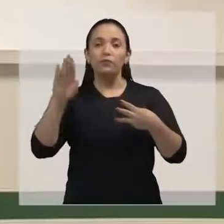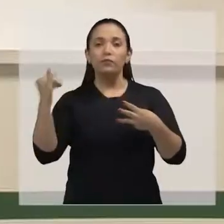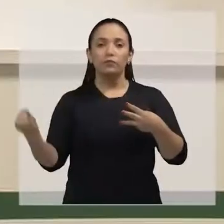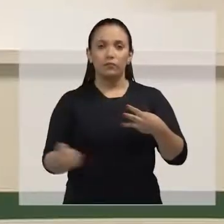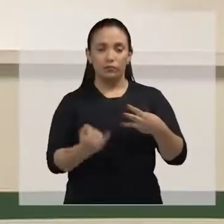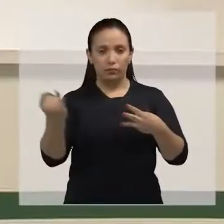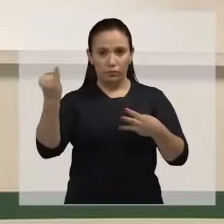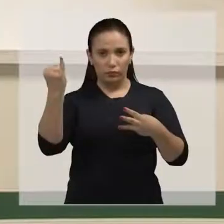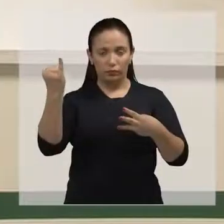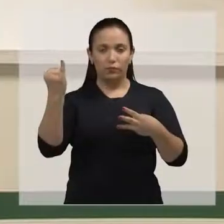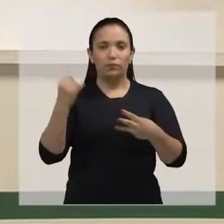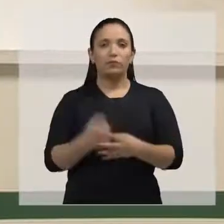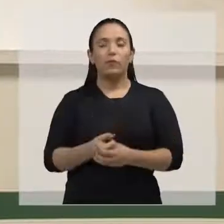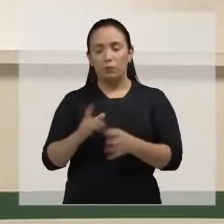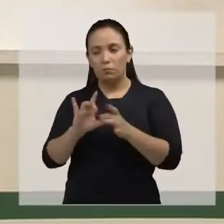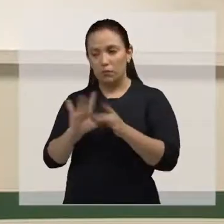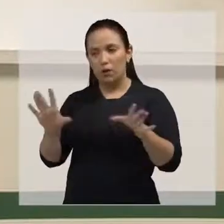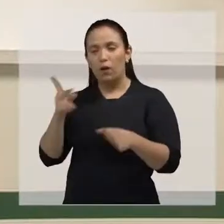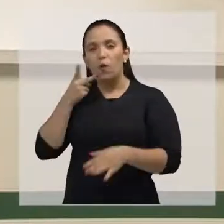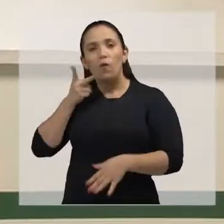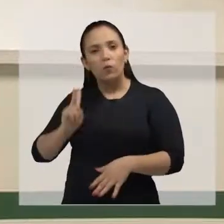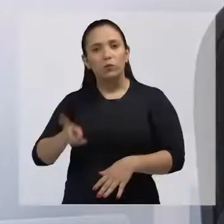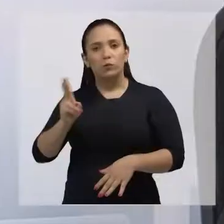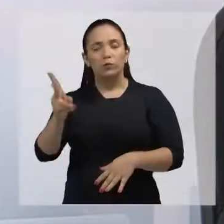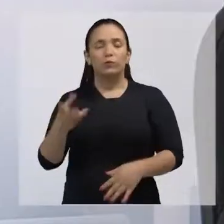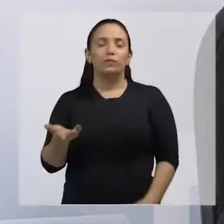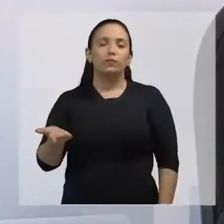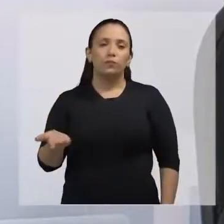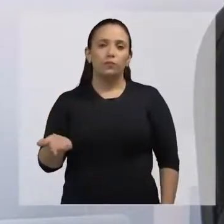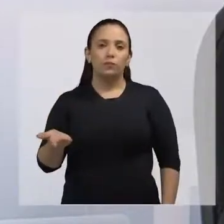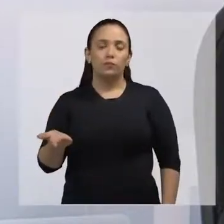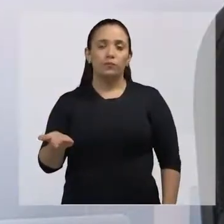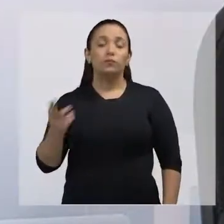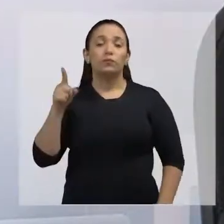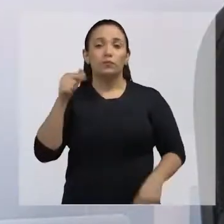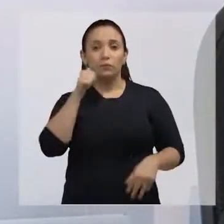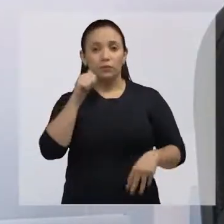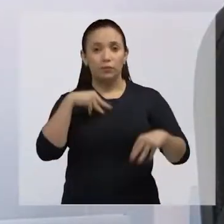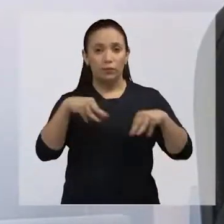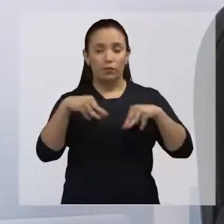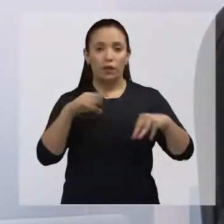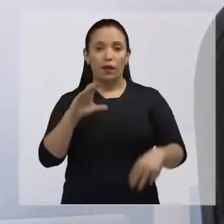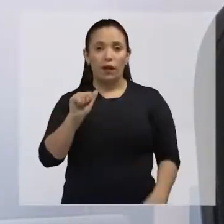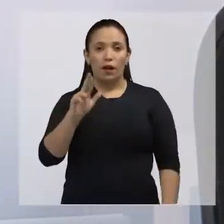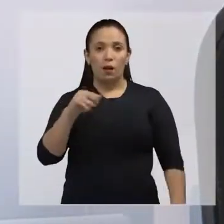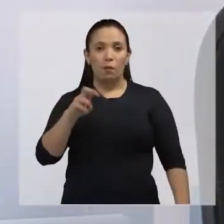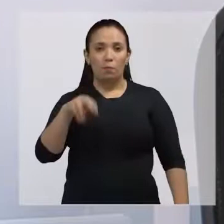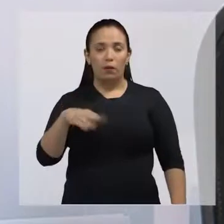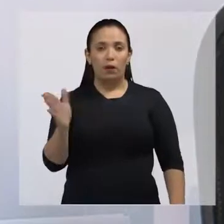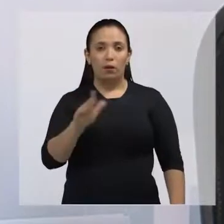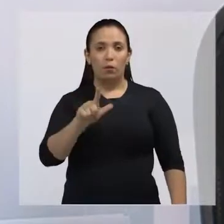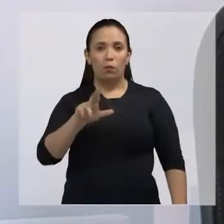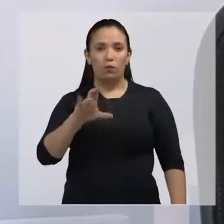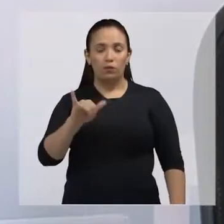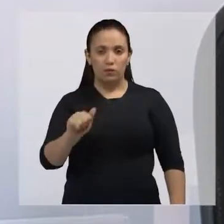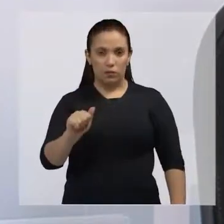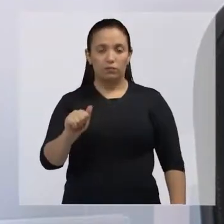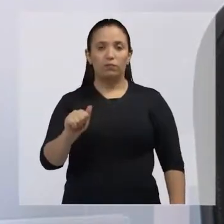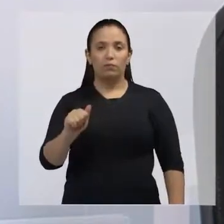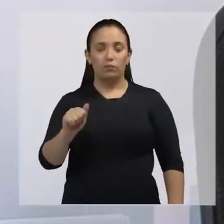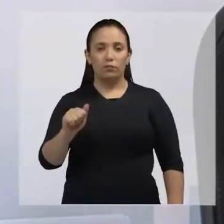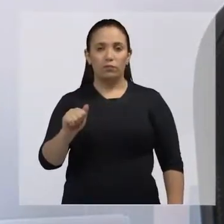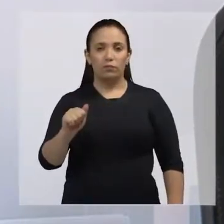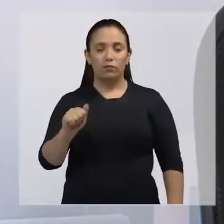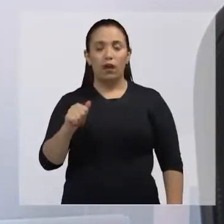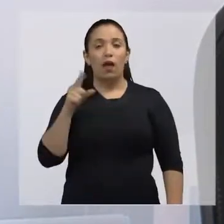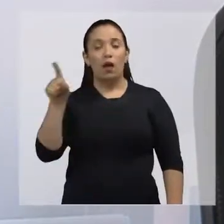julgamento. Vamos lá. Pode sair da estátua, diga aí, Luiz. Vamos lá. A ministra Carmen Lúcia, muito habilmente,